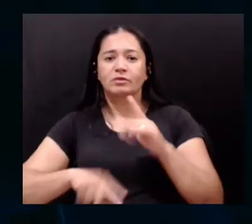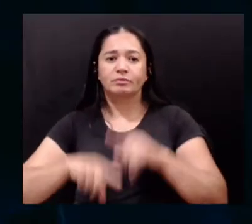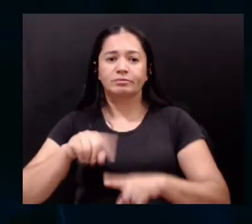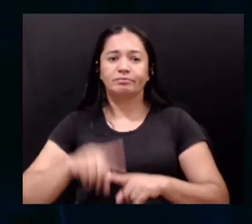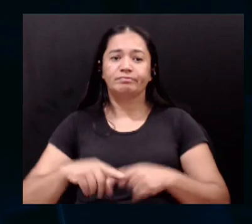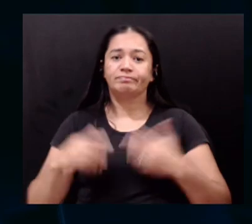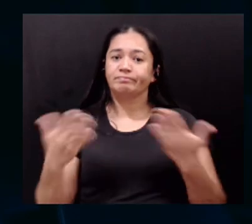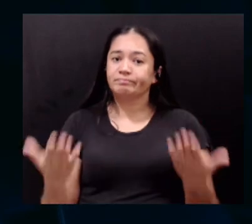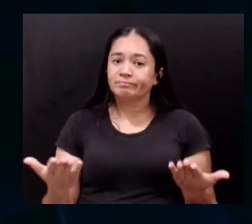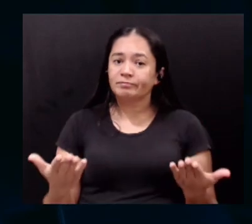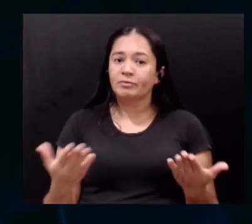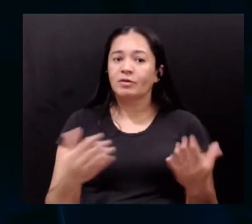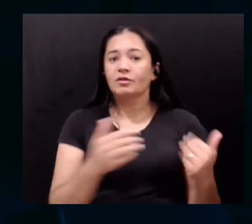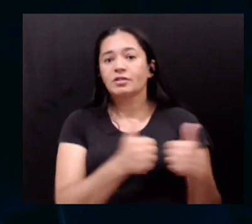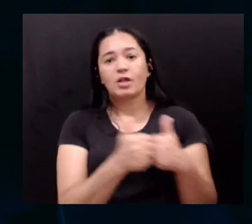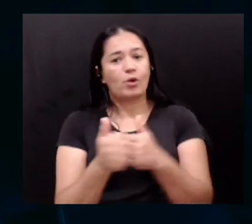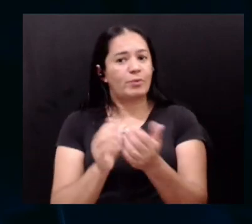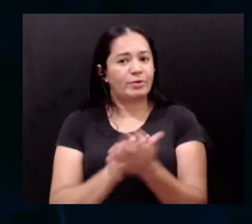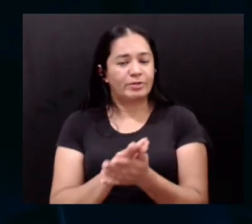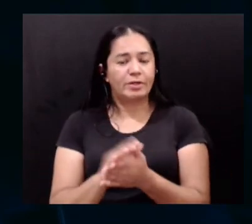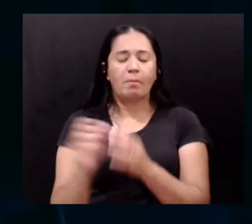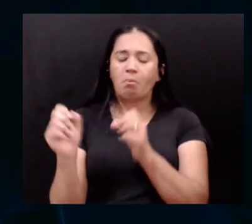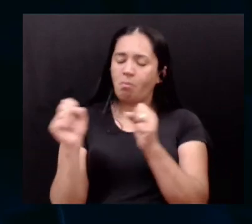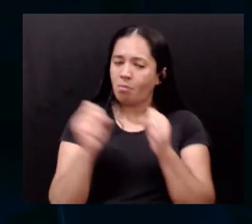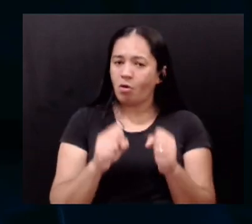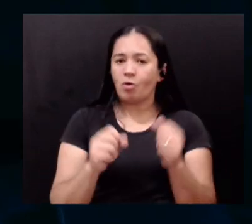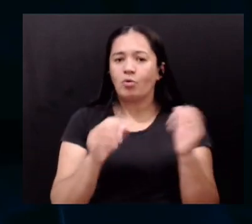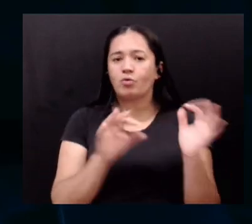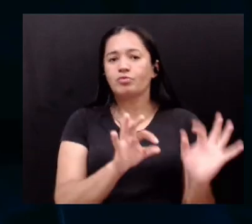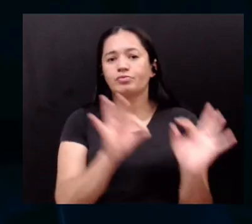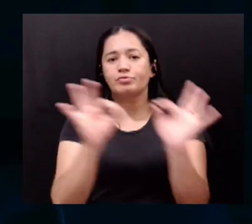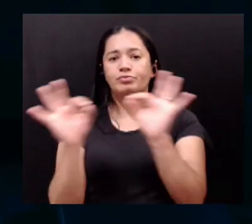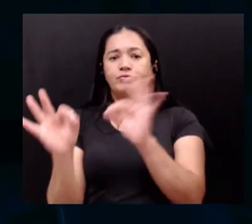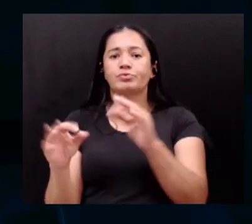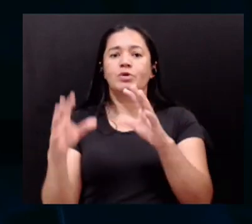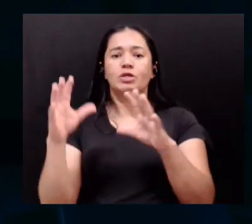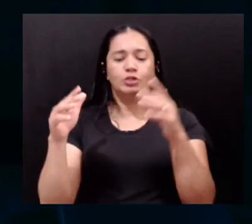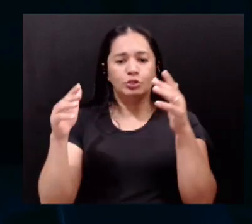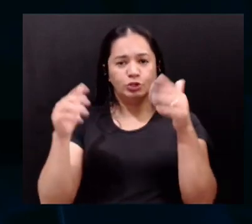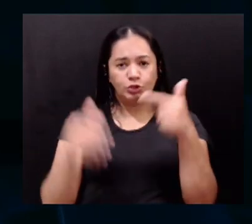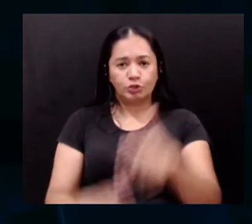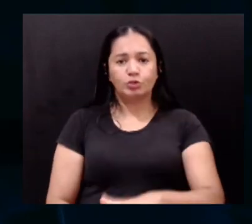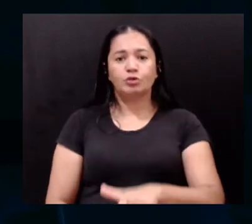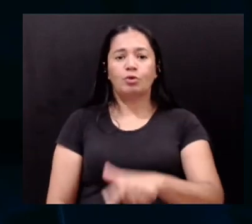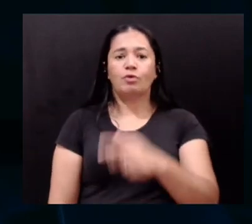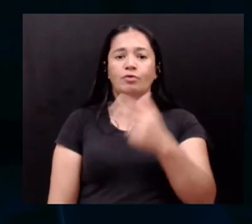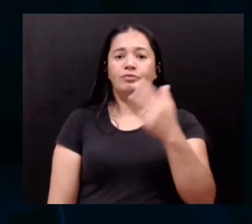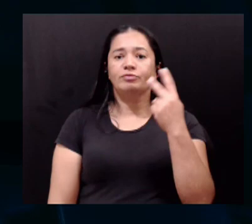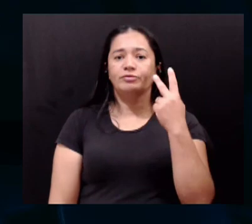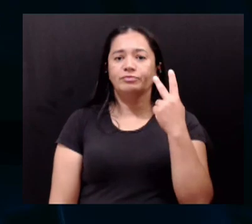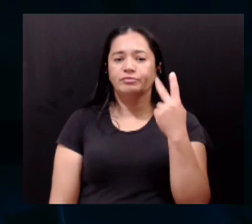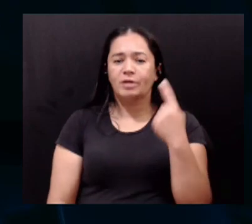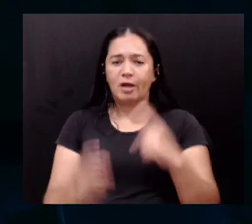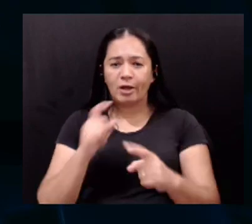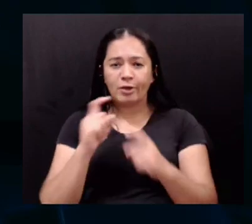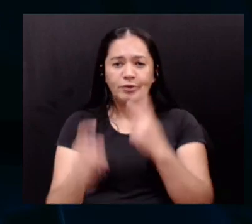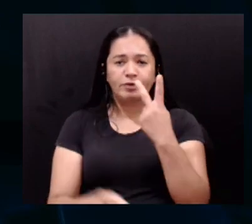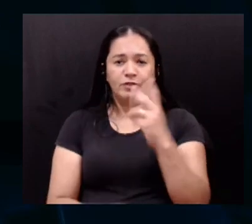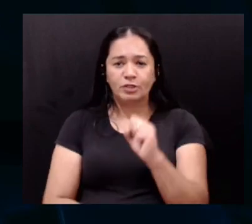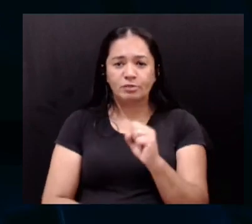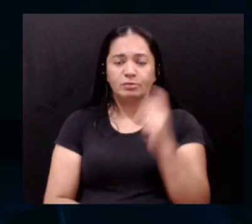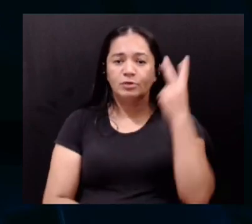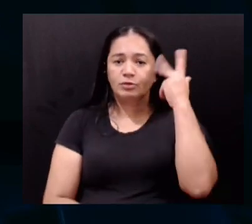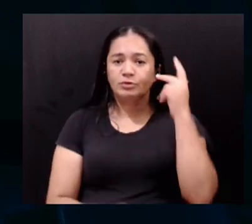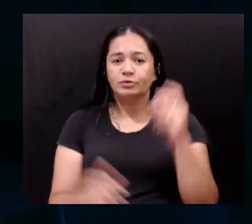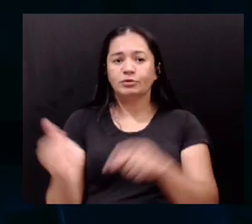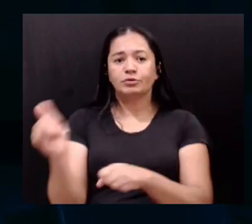acompanhou pode assistir na íntegra a 28ª reunião ordinária no YouTube da TV Câmara